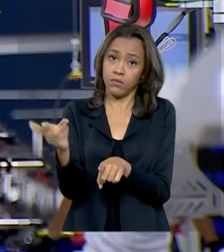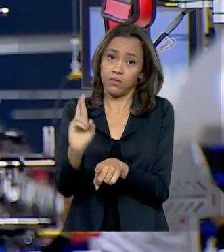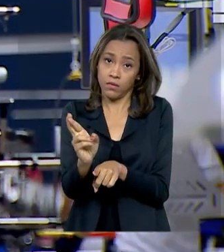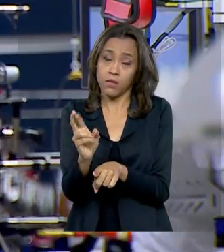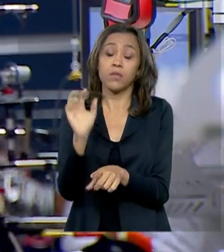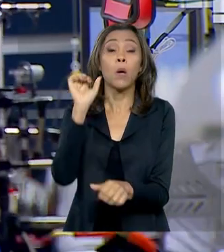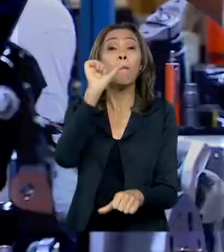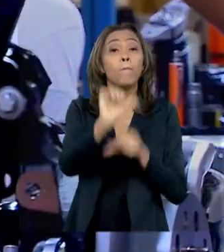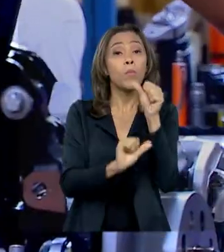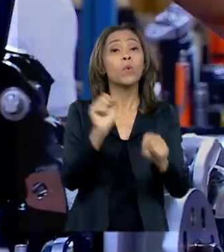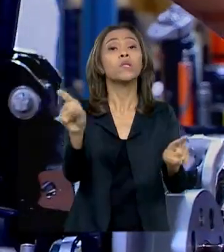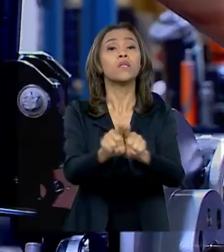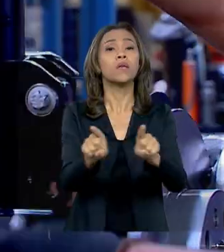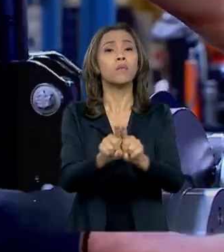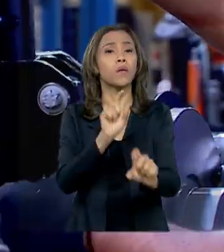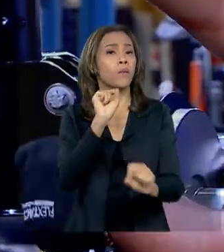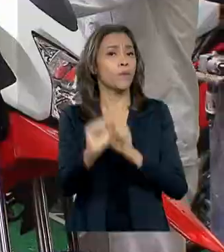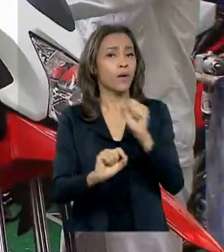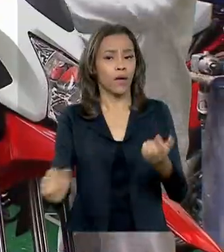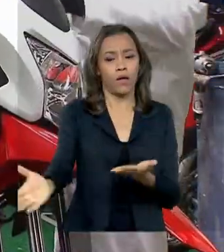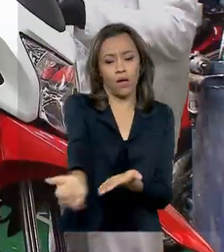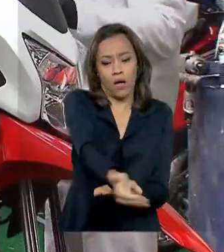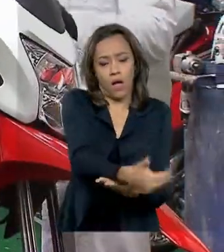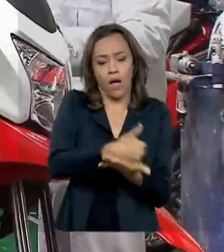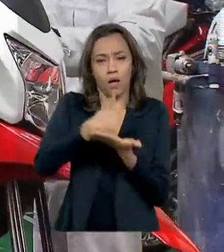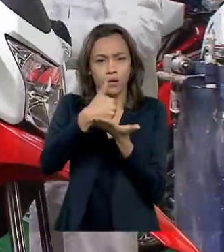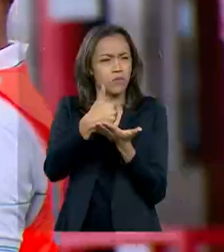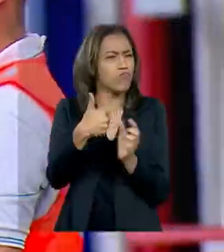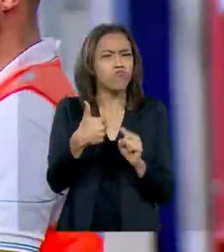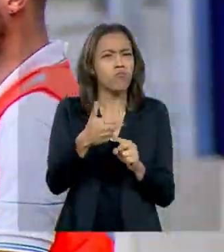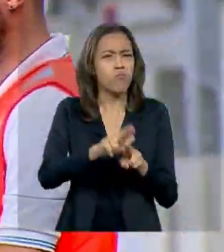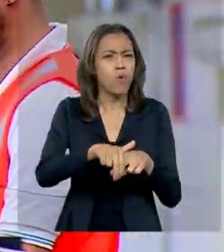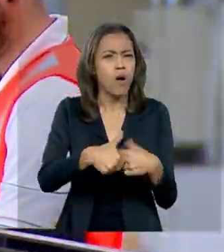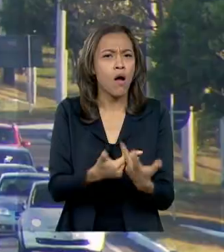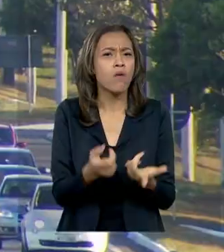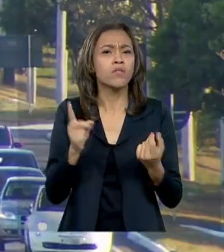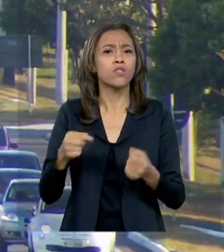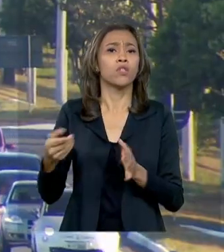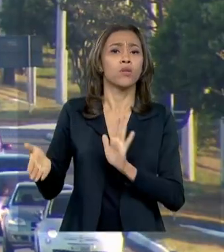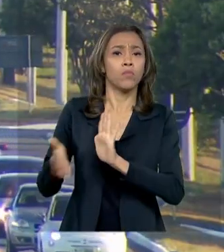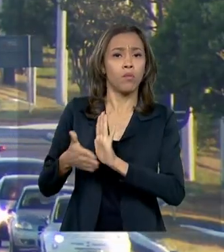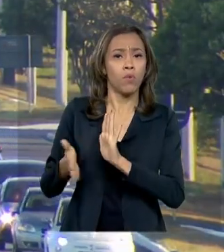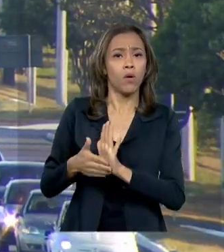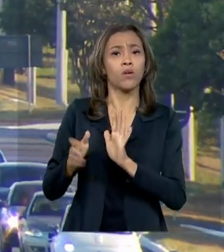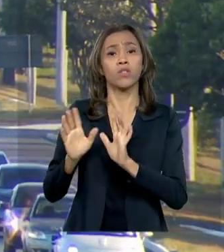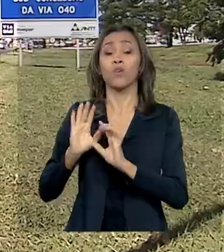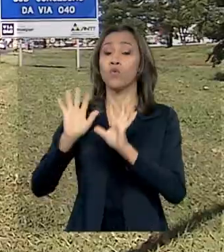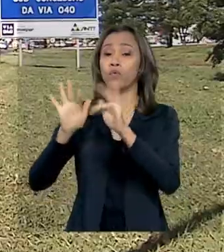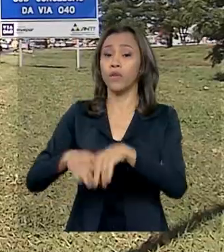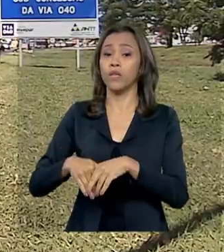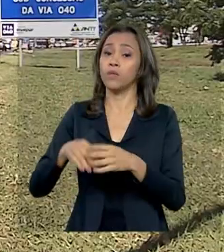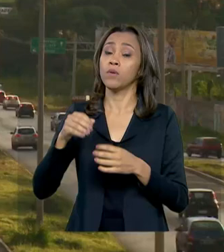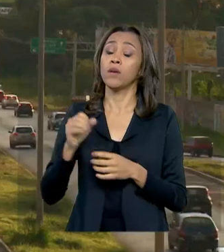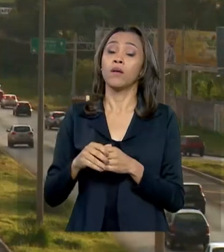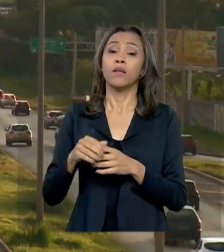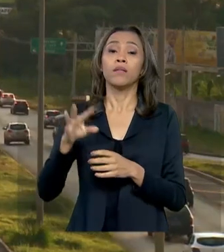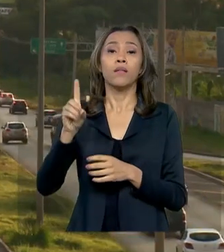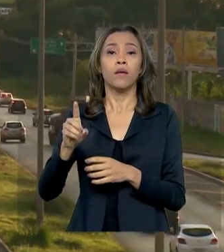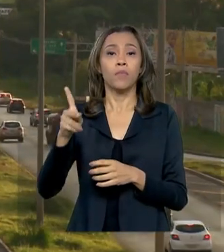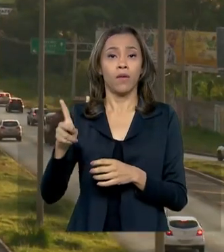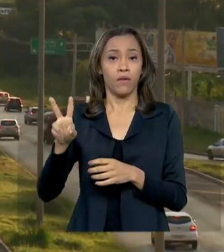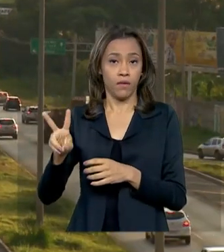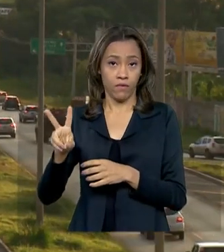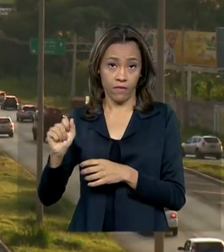Muda também a previsão de arrecadação. Isso por causa de medidas como o fim do seguro TPVAT, que retira R 1